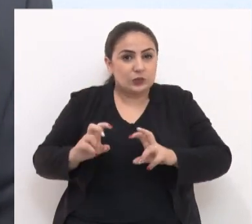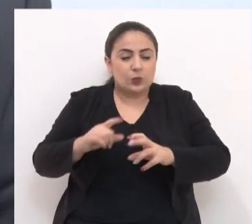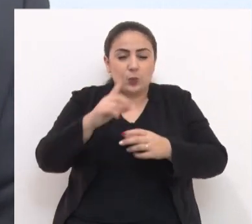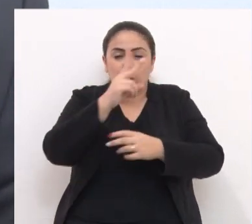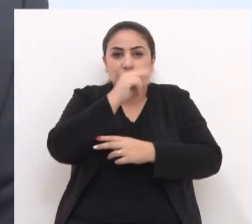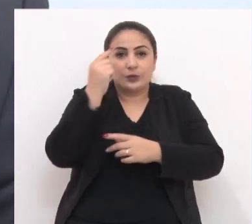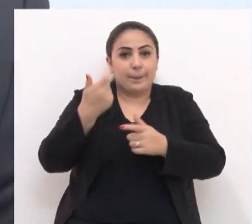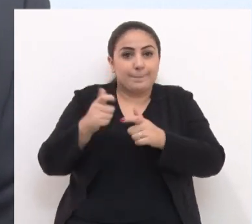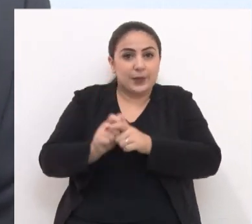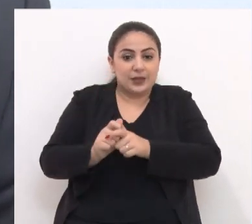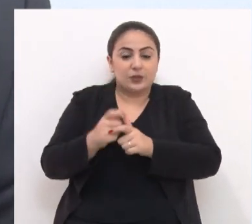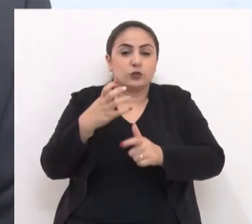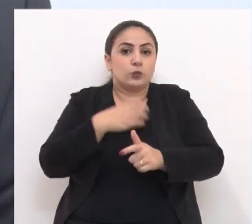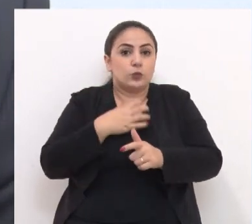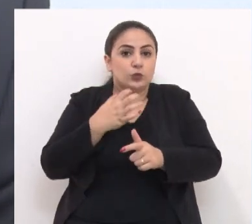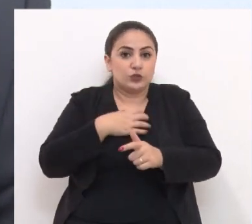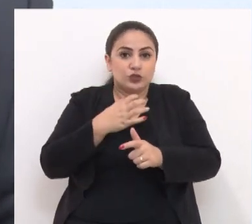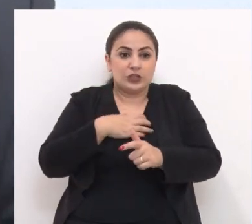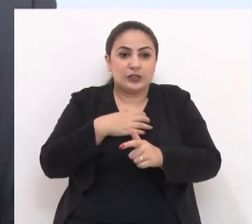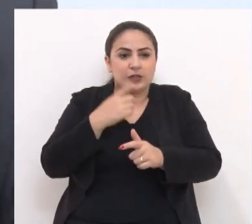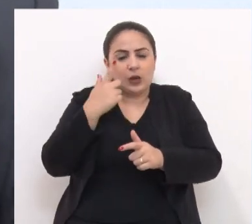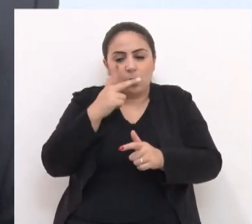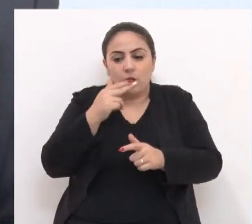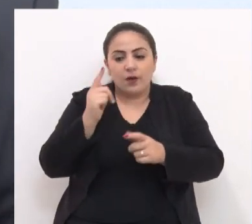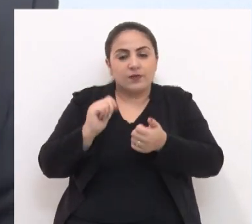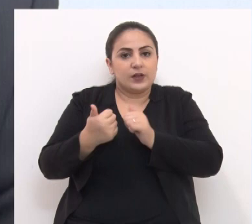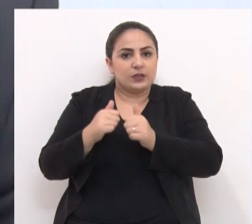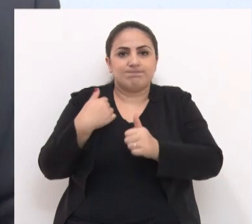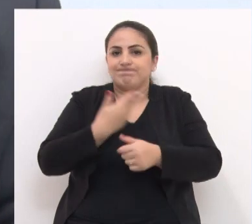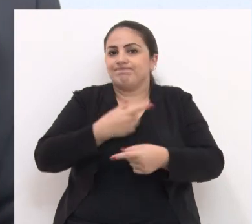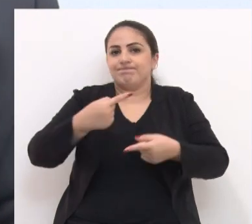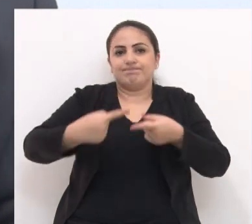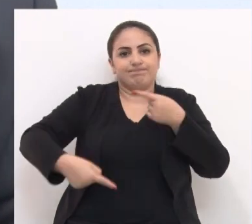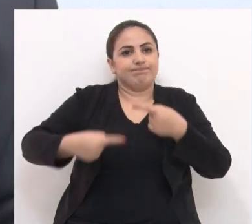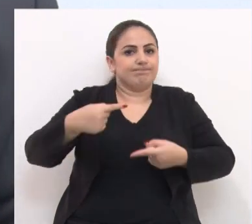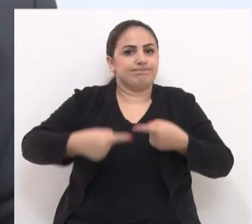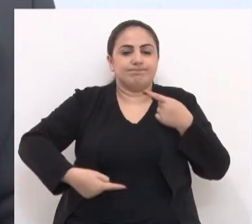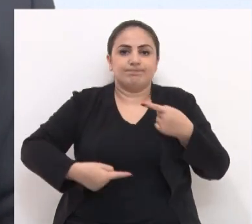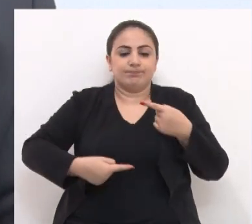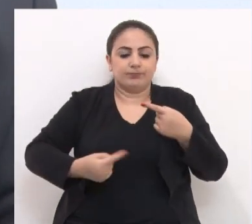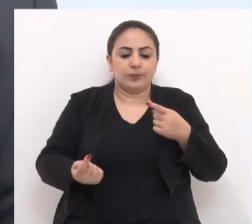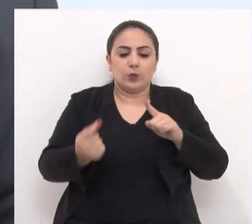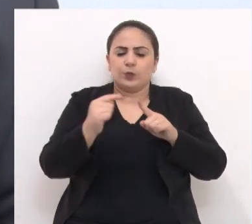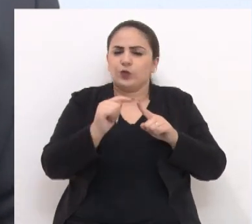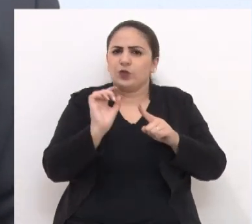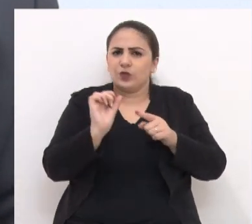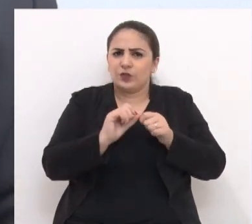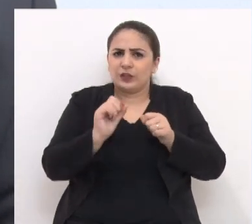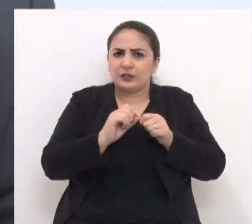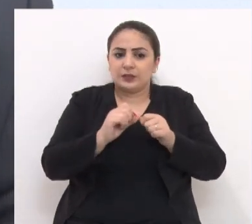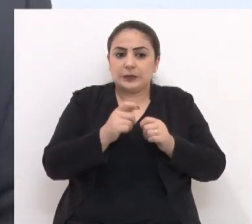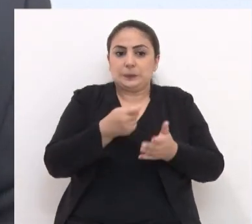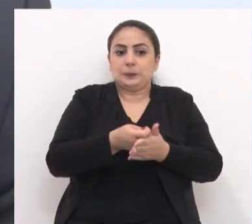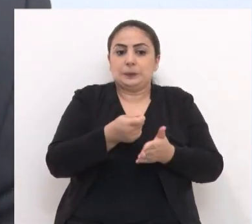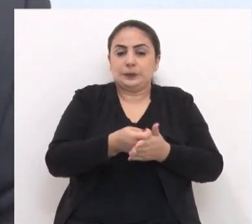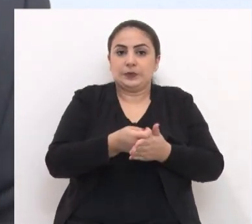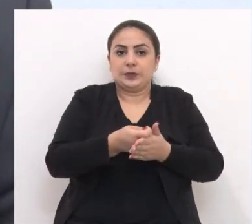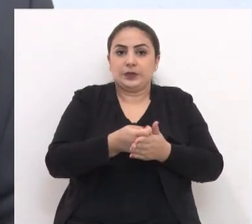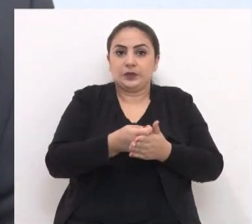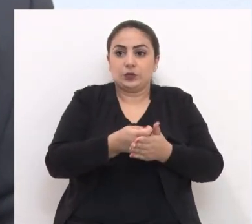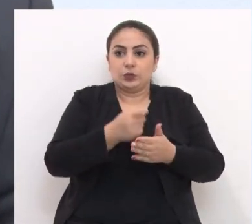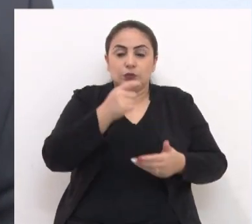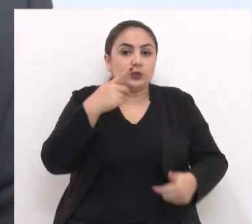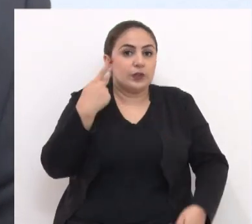questão dos pequenos municípios, a forma como eles estão sendo avaliados, nós não concordamos. A intenção não é fazer pressão